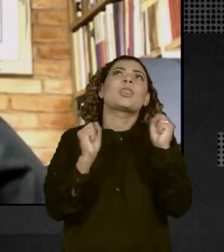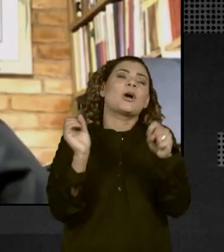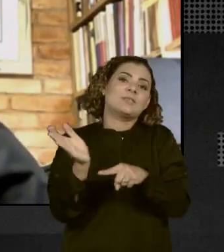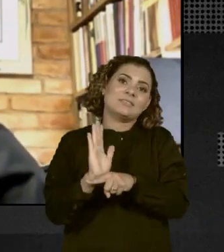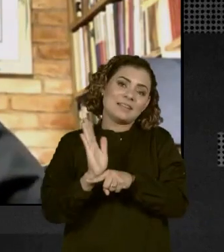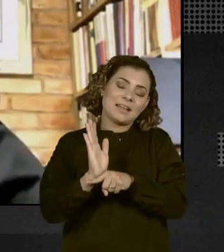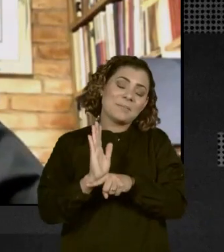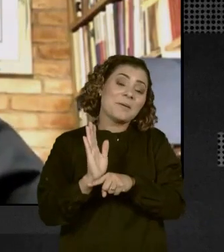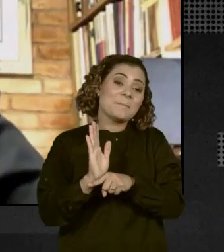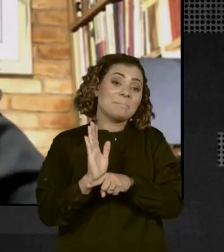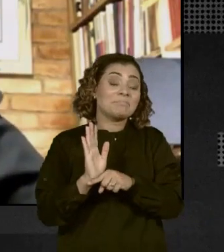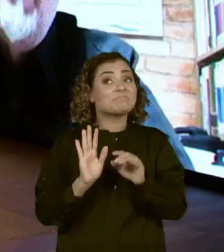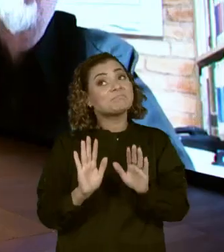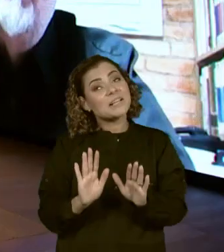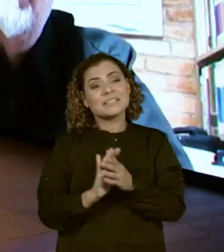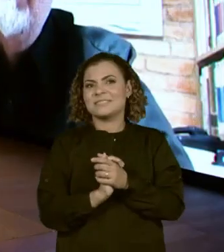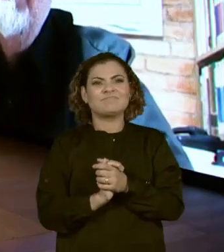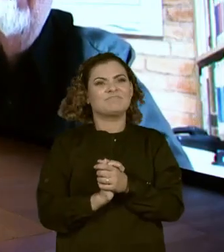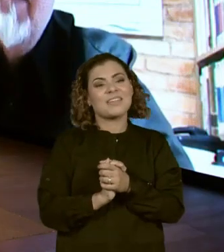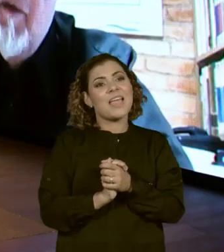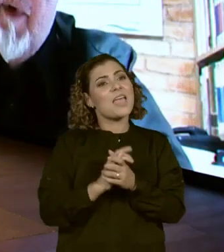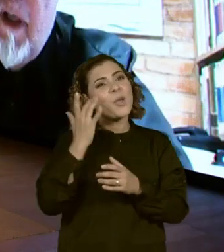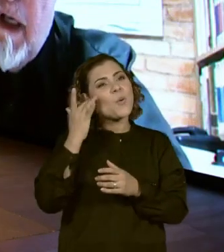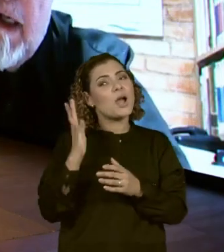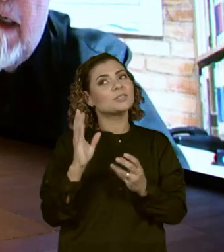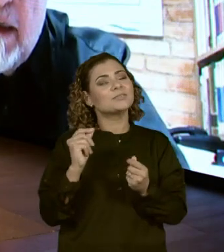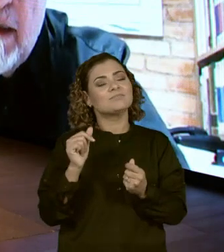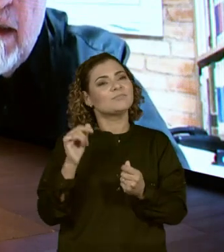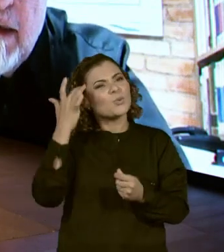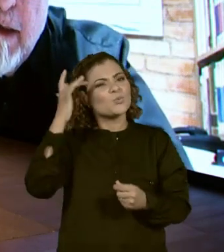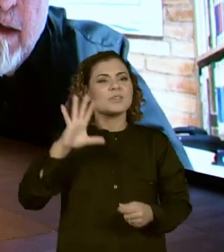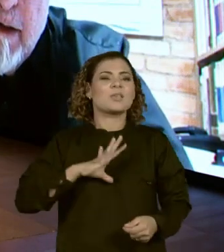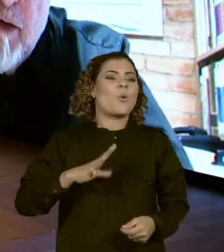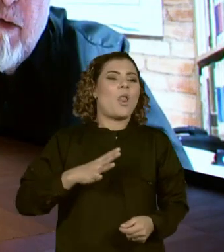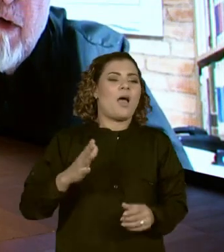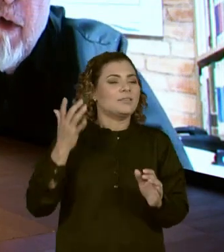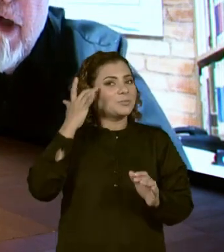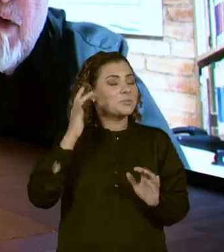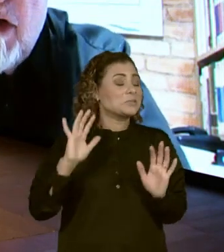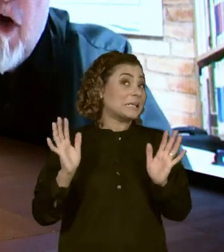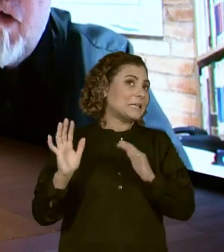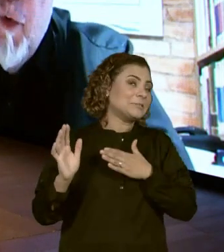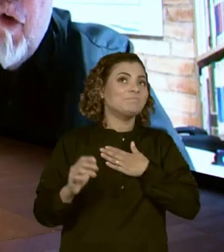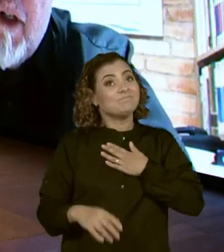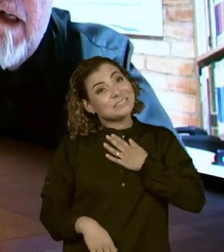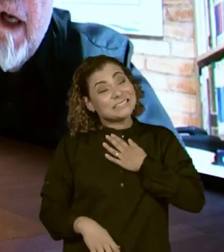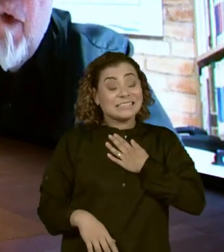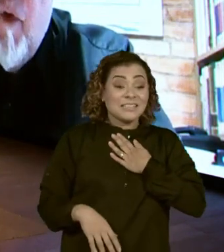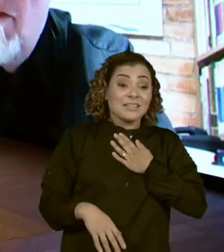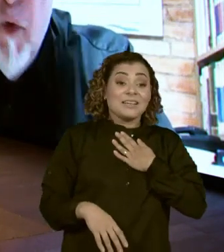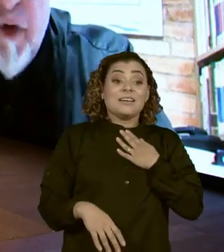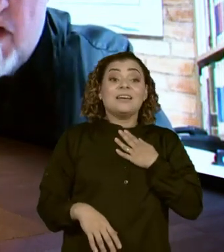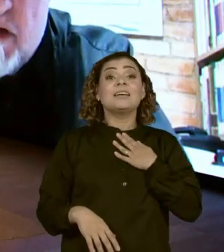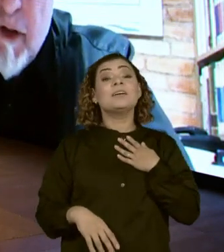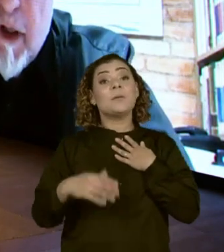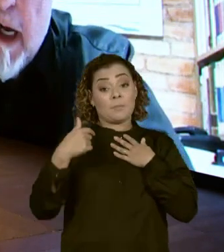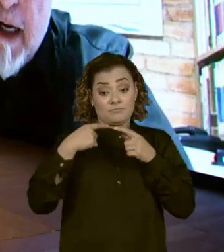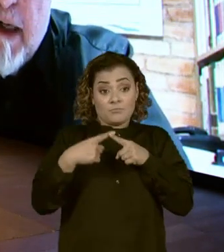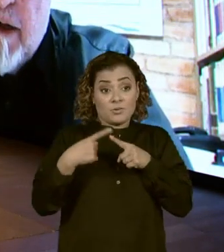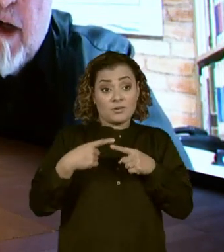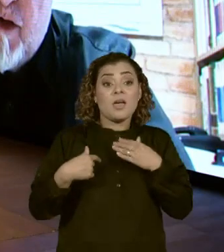cinema? Nunca te atraiu? Carnaval. Você não está nos seus planos? Carnaval. Não está nos seus planos cinema? Eu gosto tanto